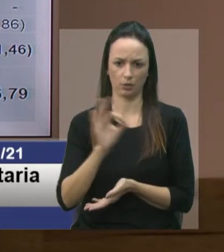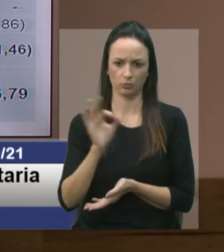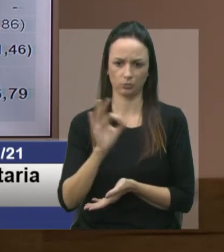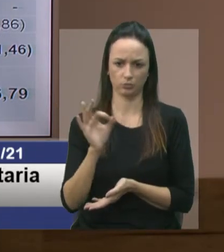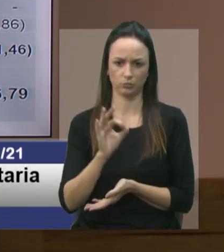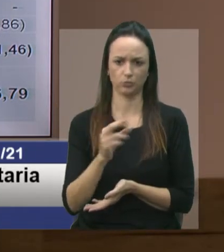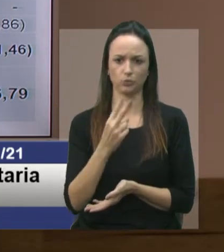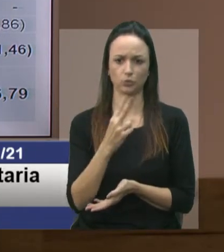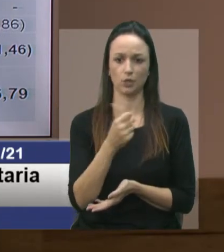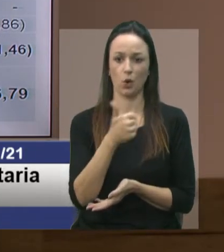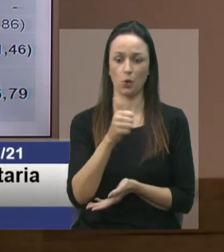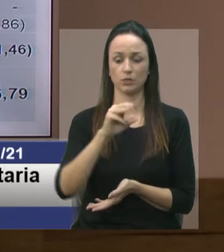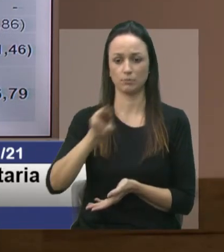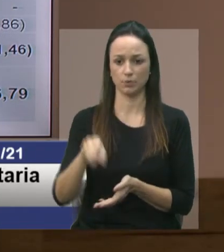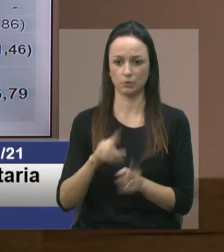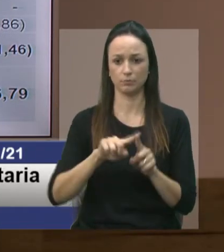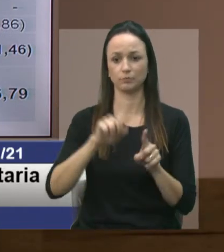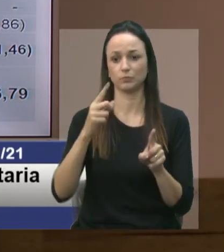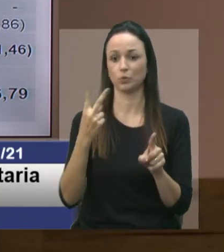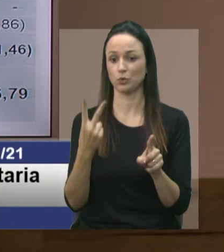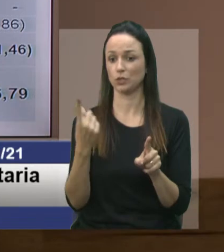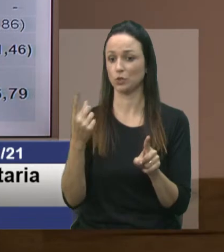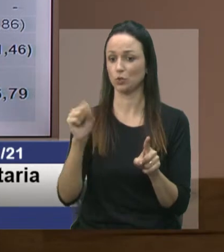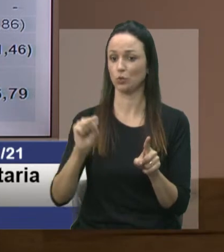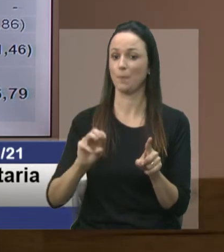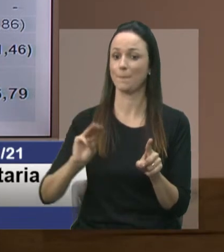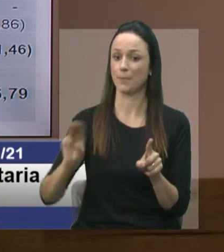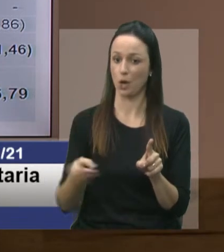211 milhões para 218 milhões.